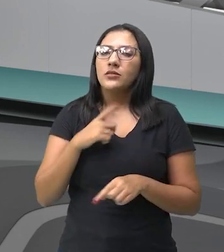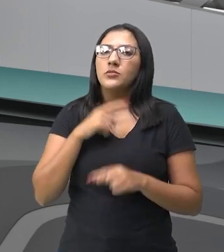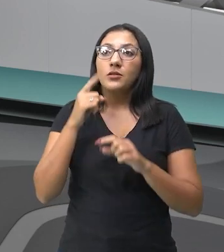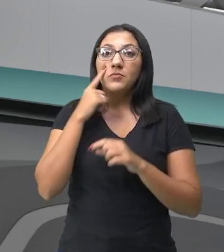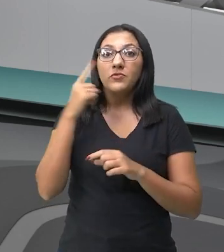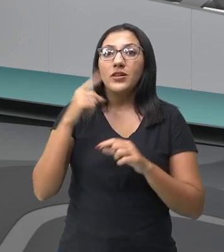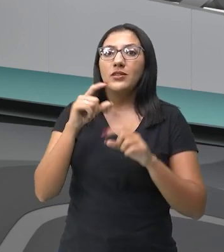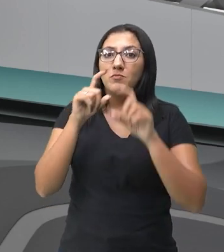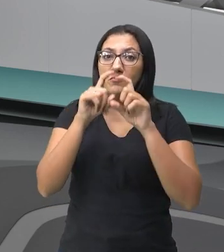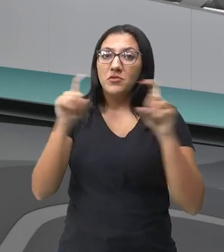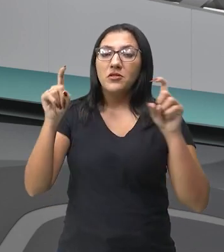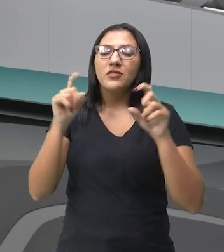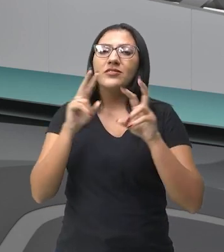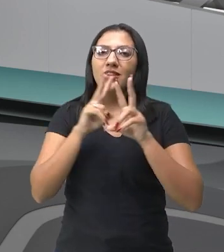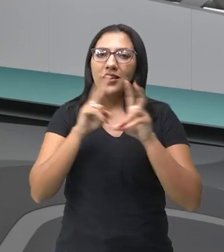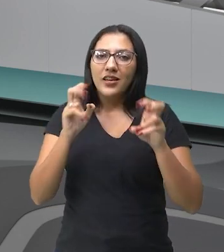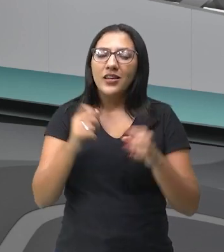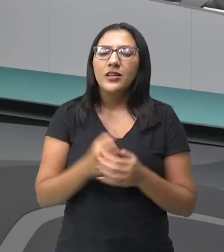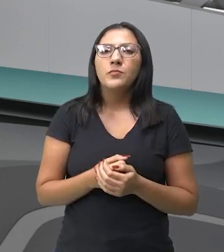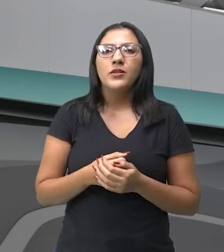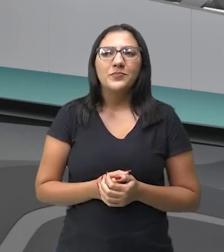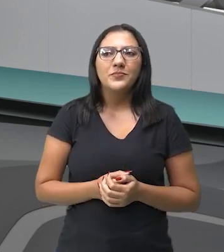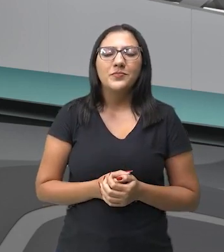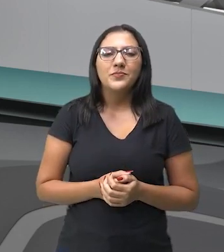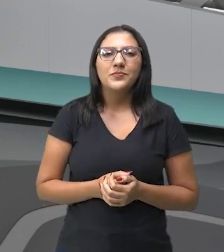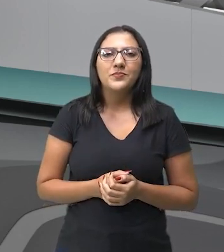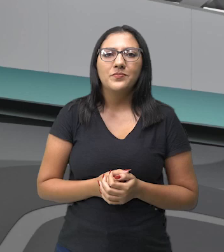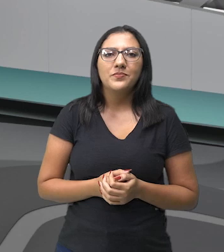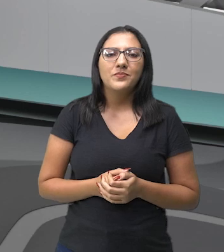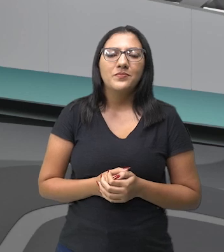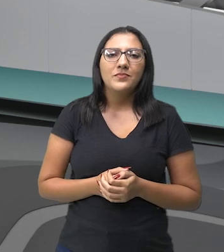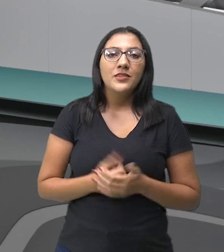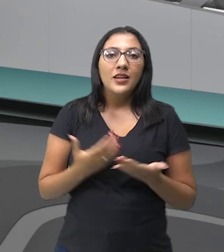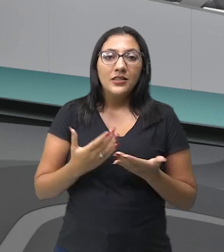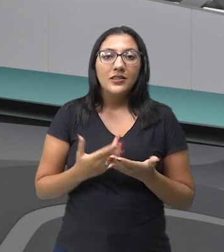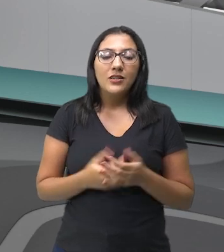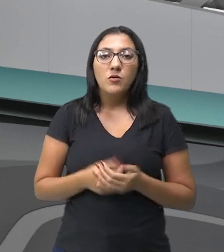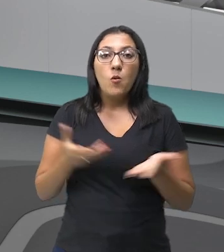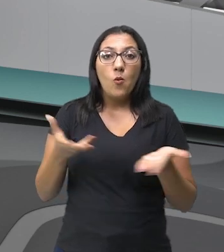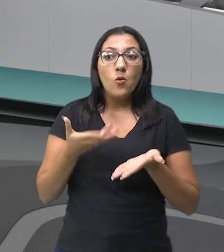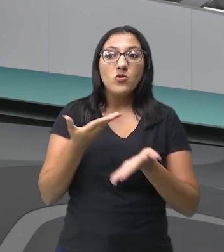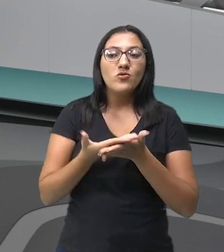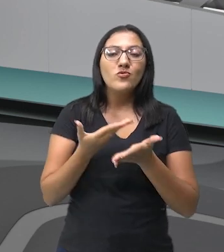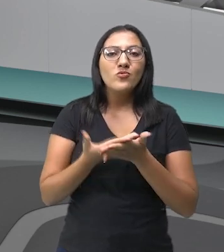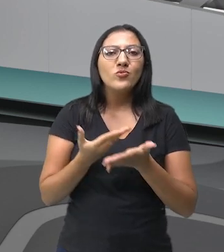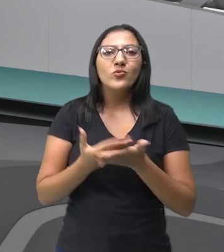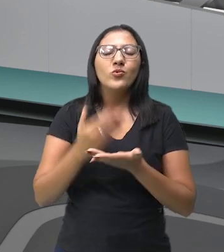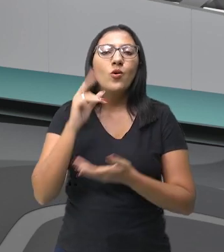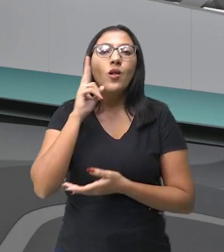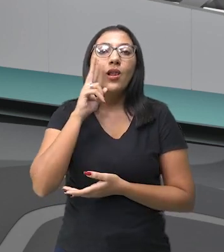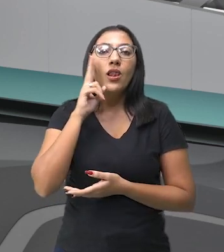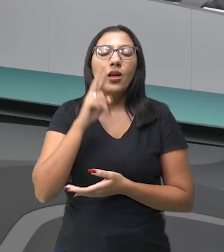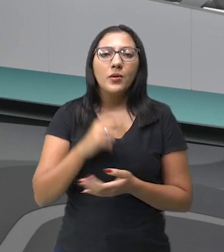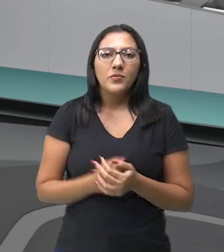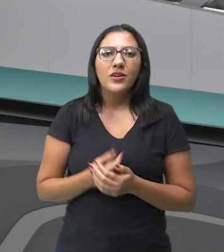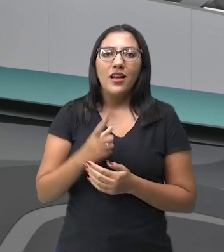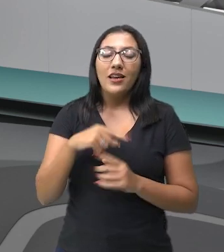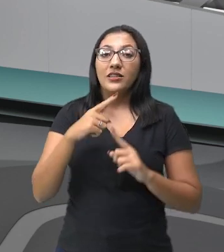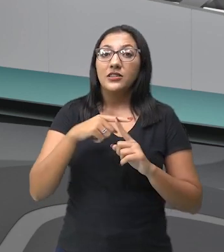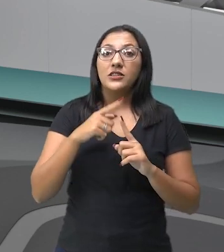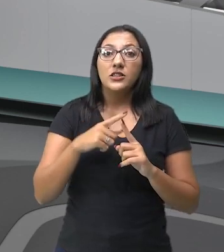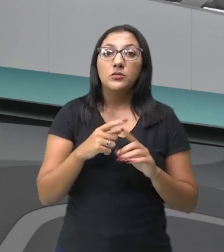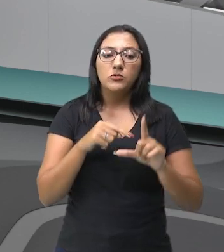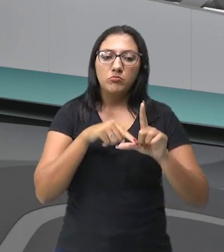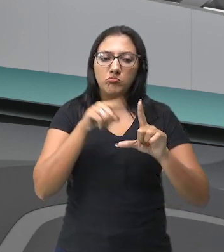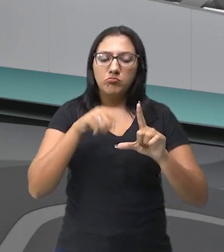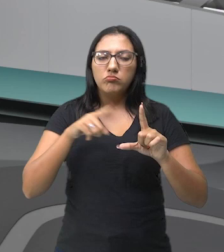maneira diferente. Correto, pessoal? Então, nesta aula a gente estudou esse texto chamado